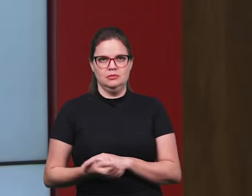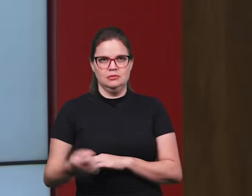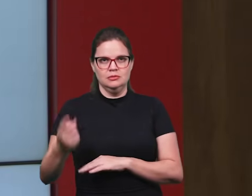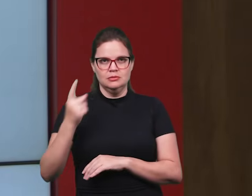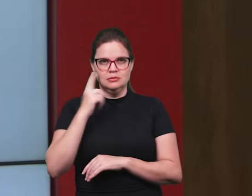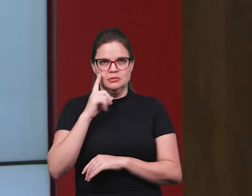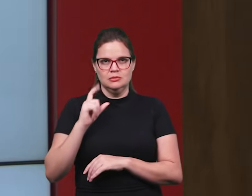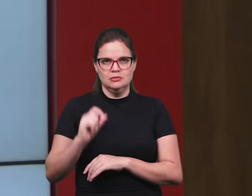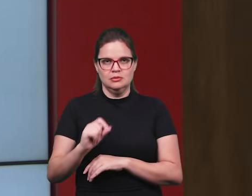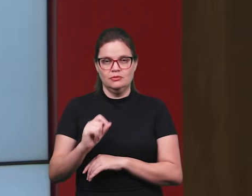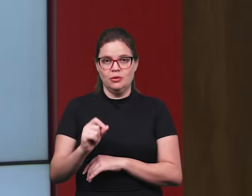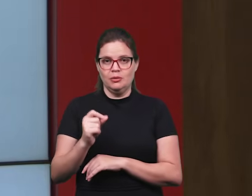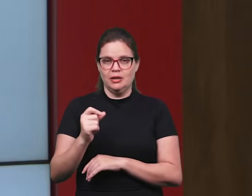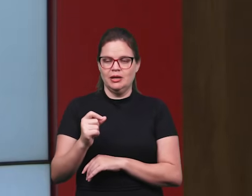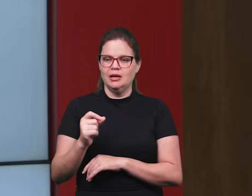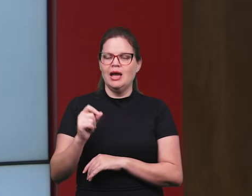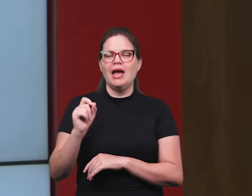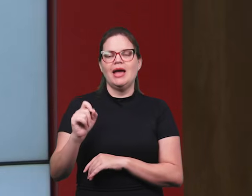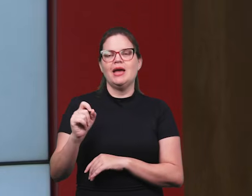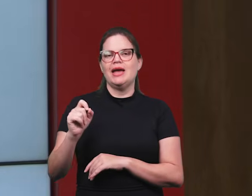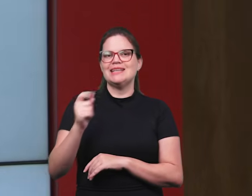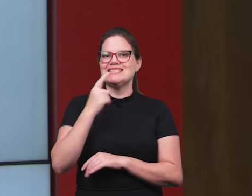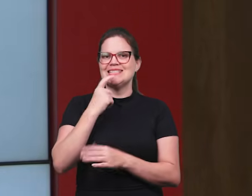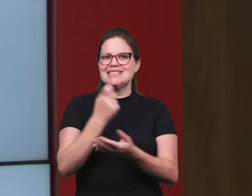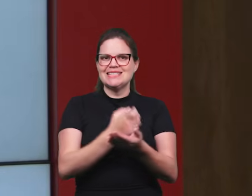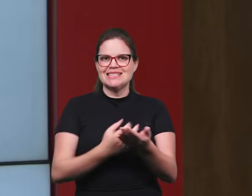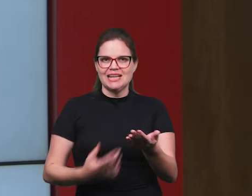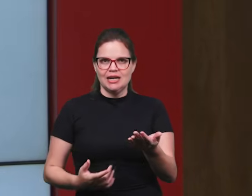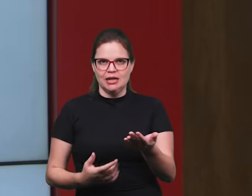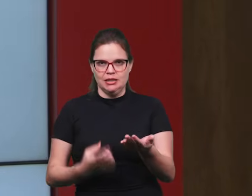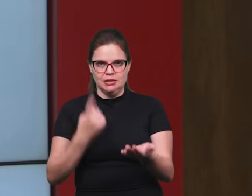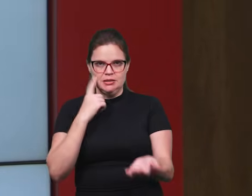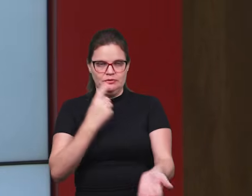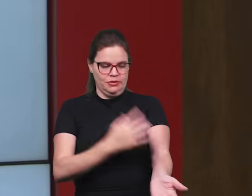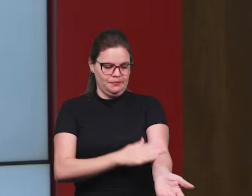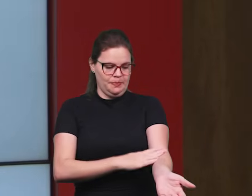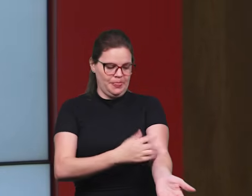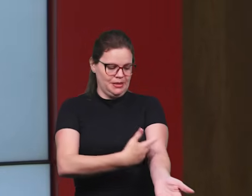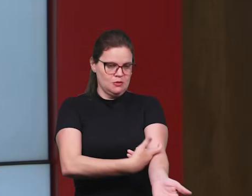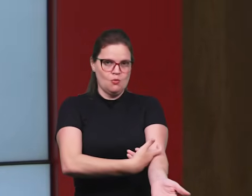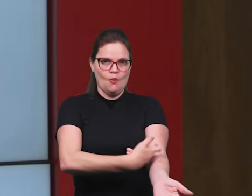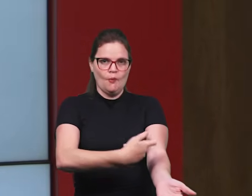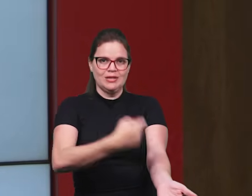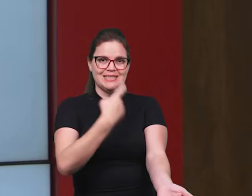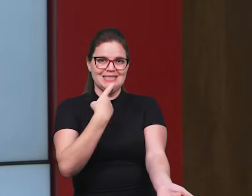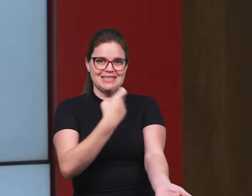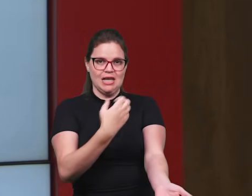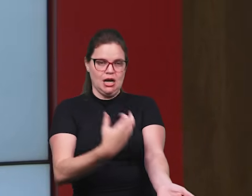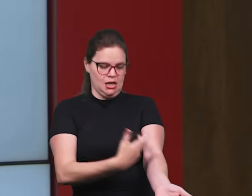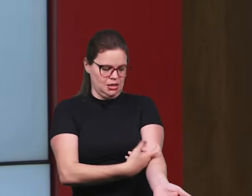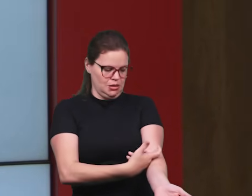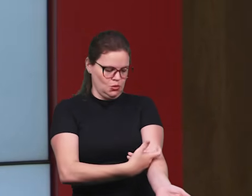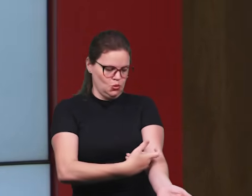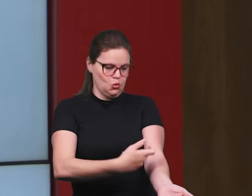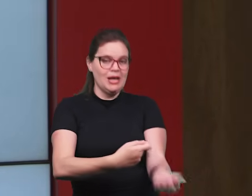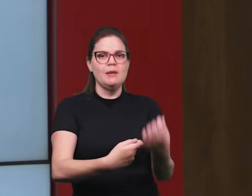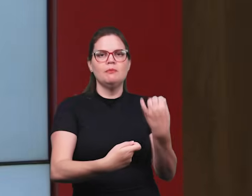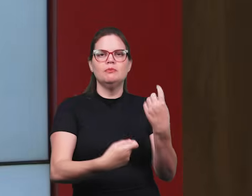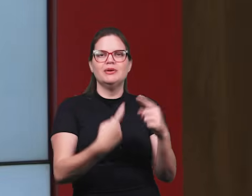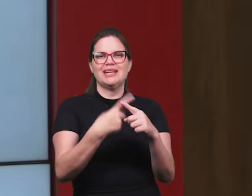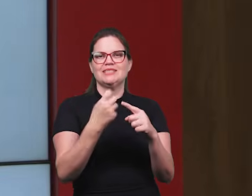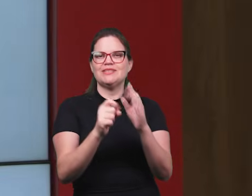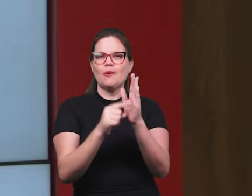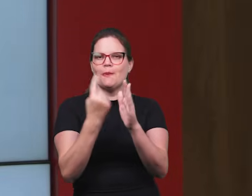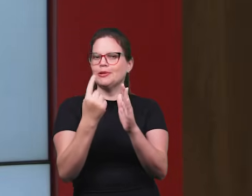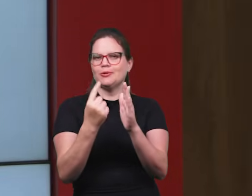PET, que é um remendo de sangue. O que é isso? Você asepticamente colhe o sangue do paciente, de maneira